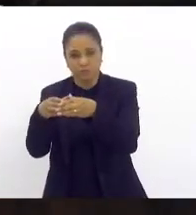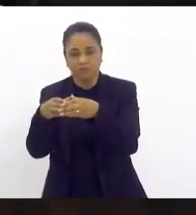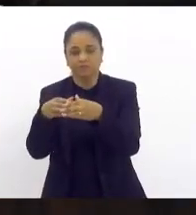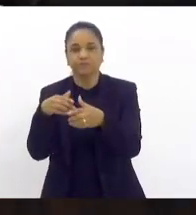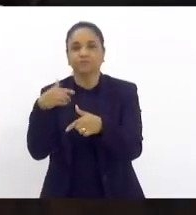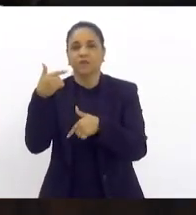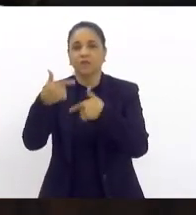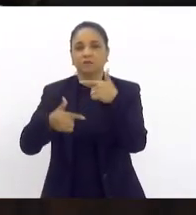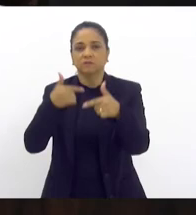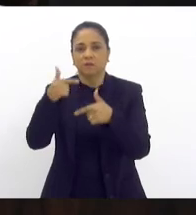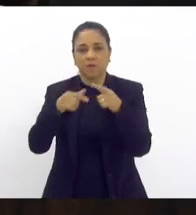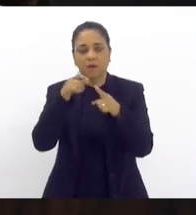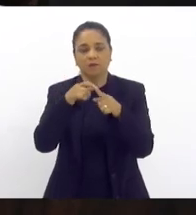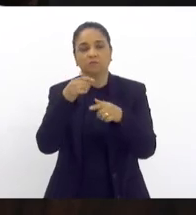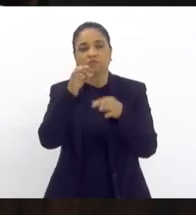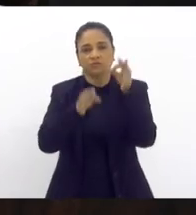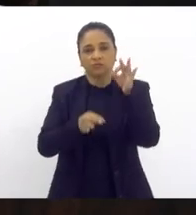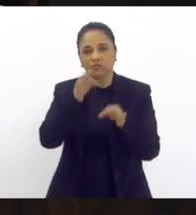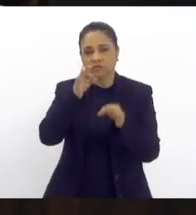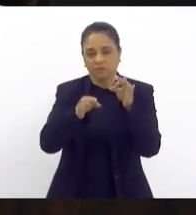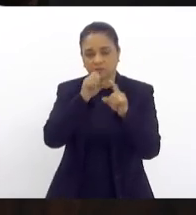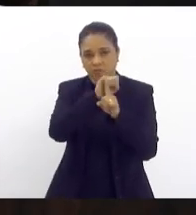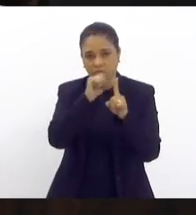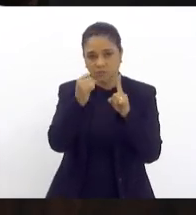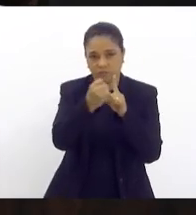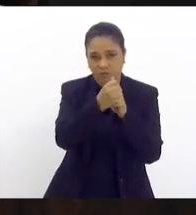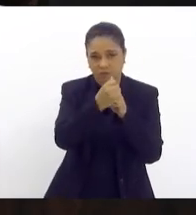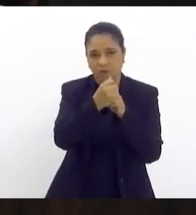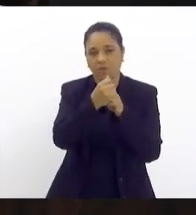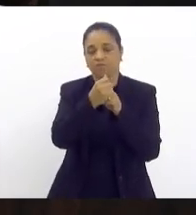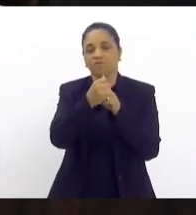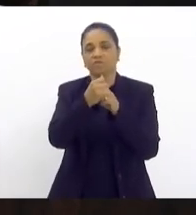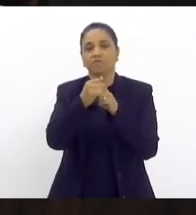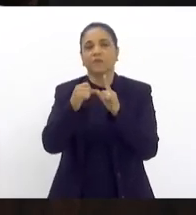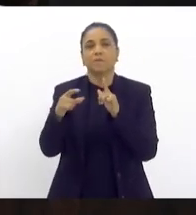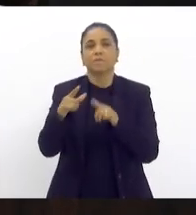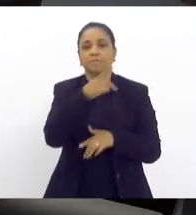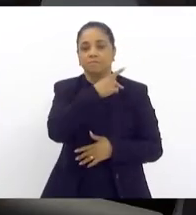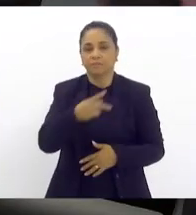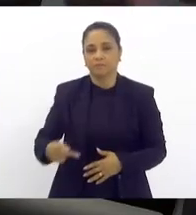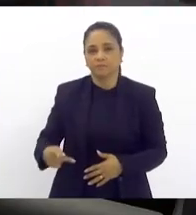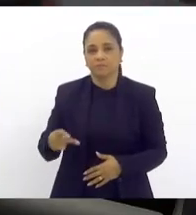legislação social e Seguridade Social Presidente Dani Balbi